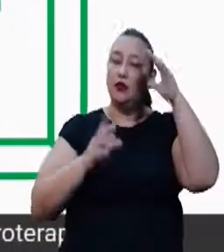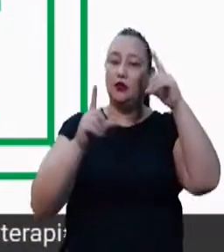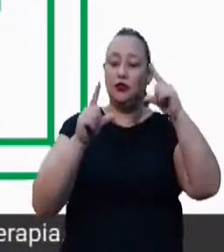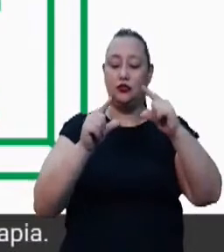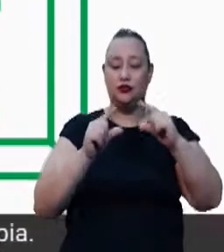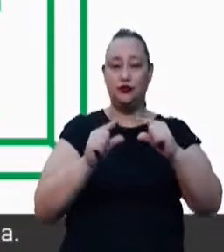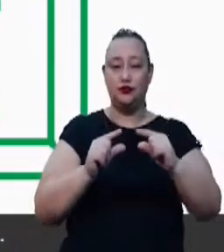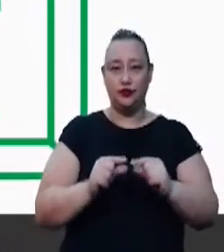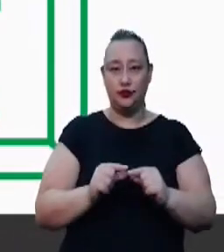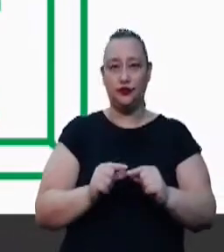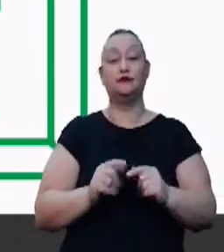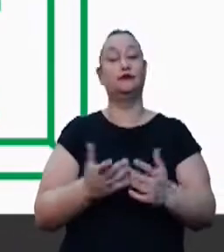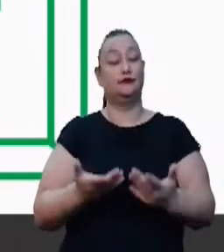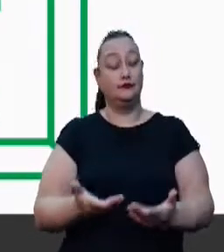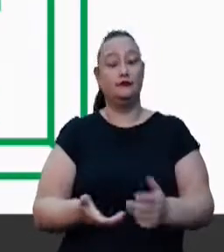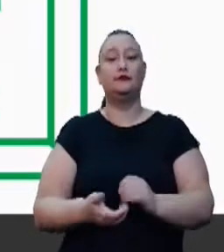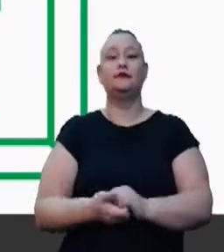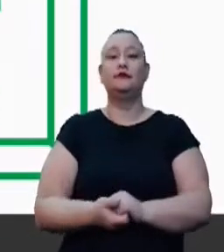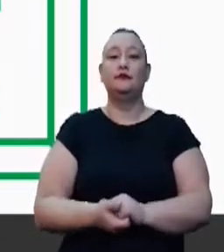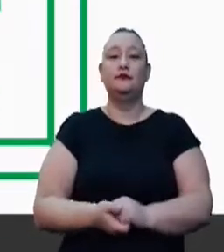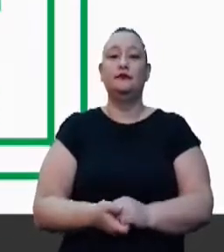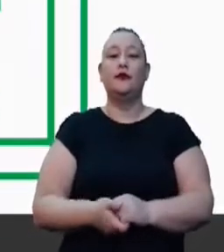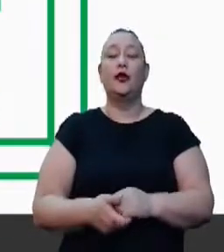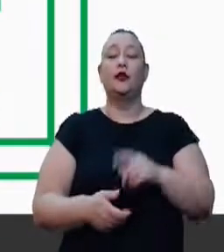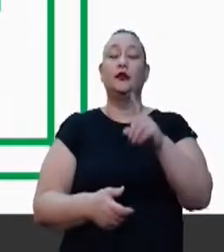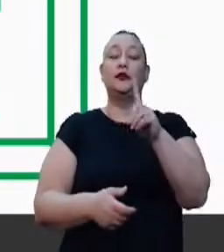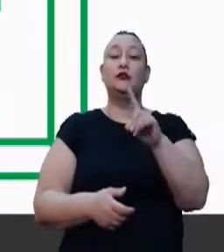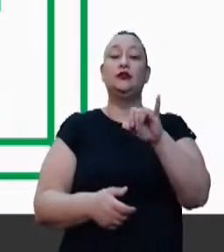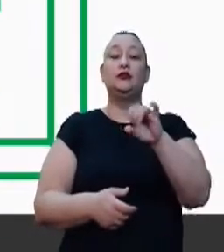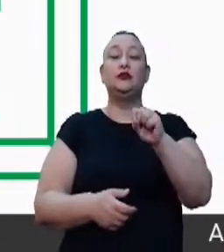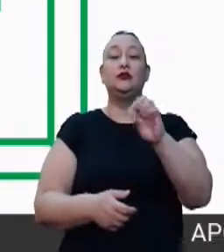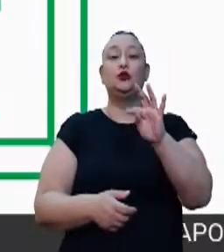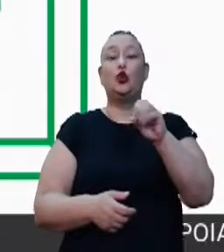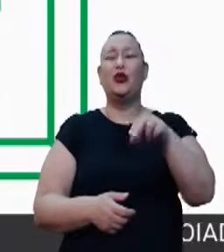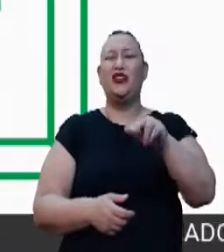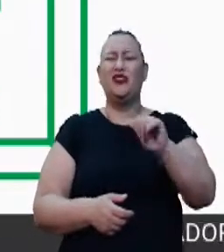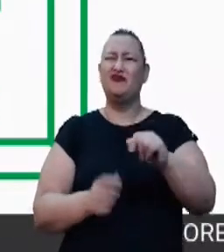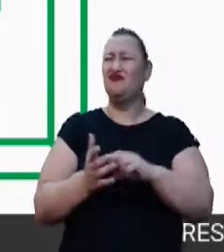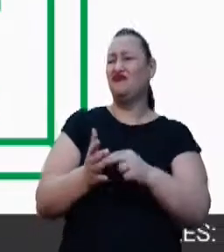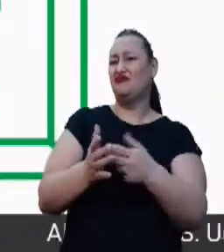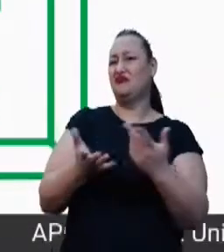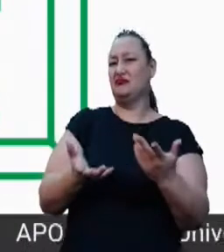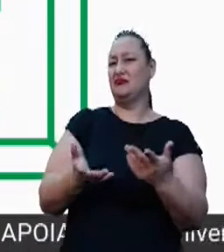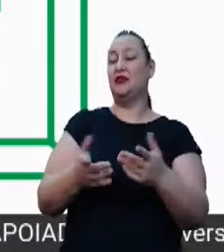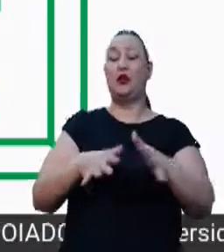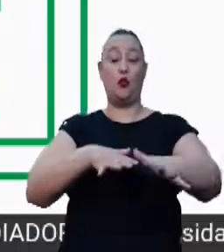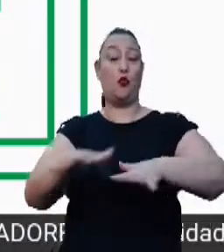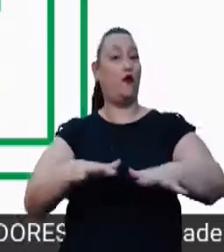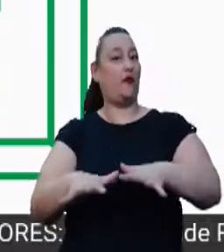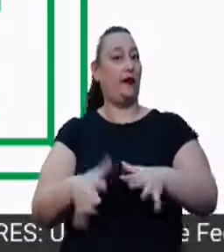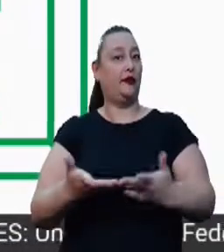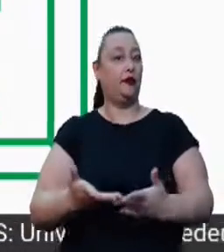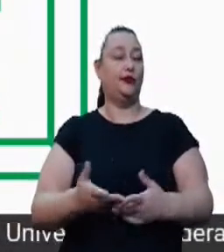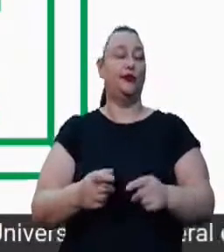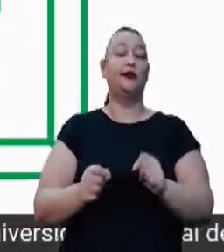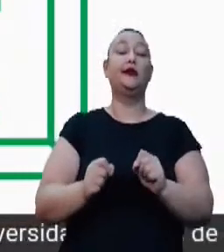intensidade como o número de casos. A distonia também, no caso, né? O que é distonia? Que é um distúrbio do movimento que